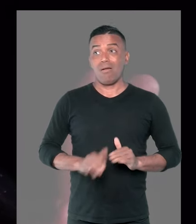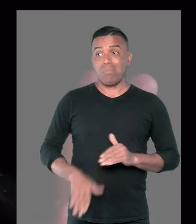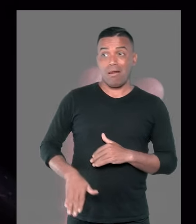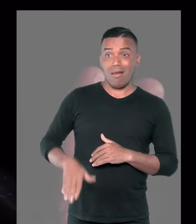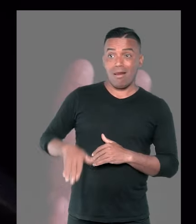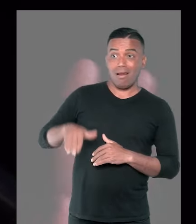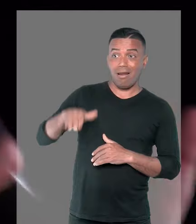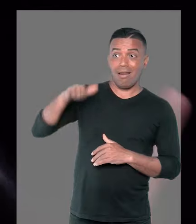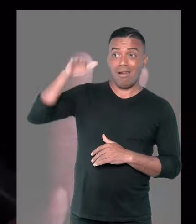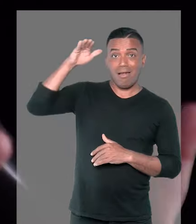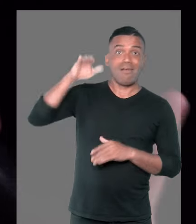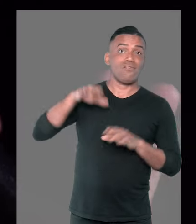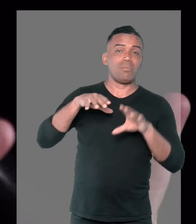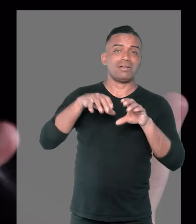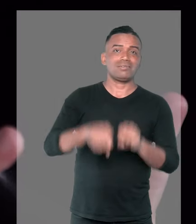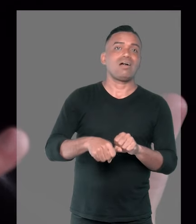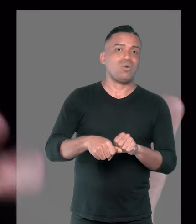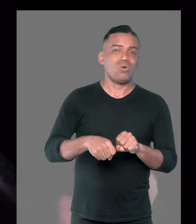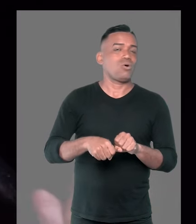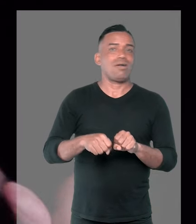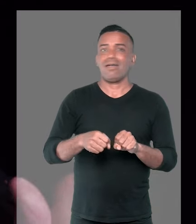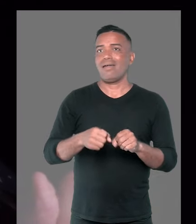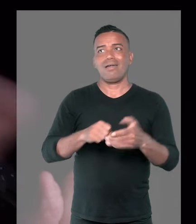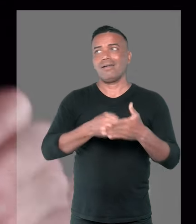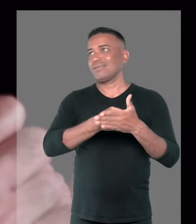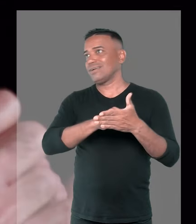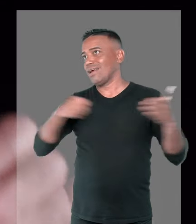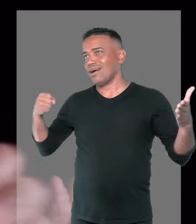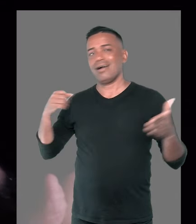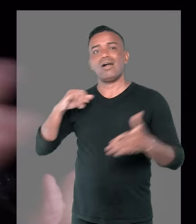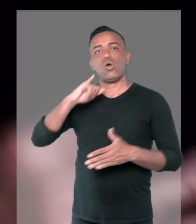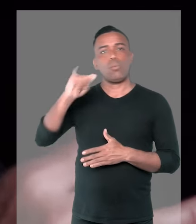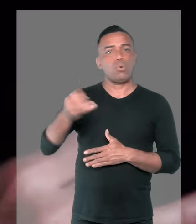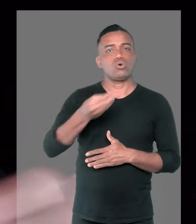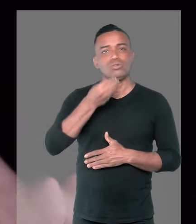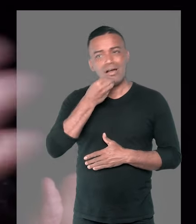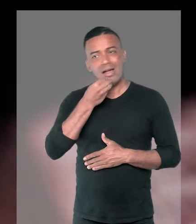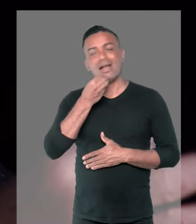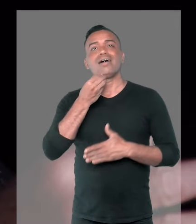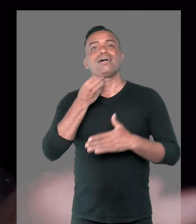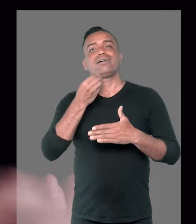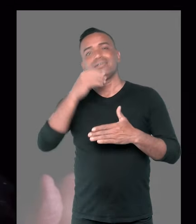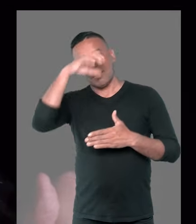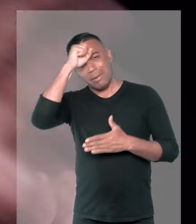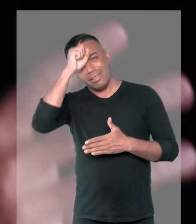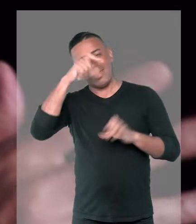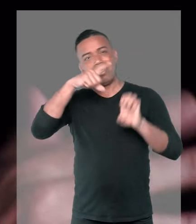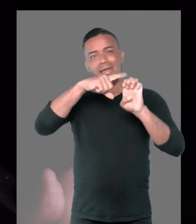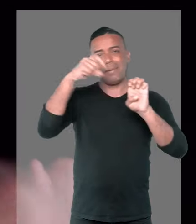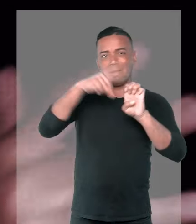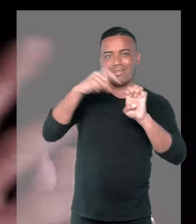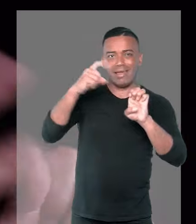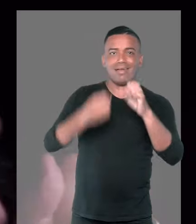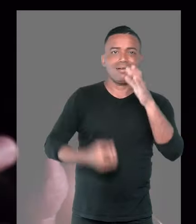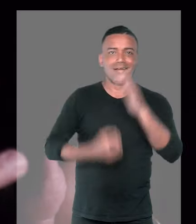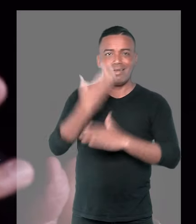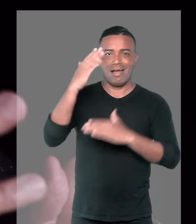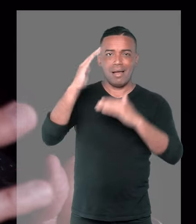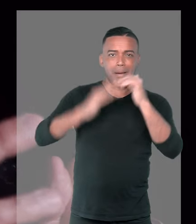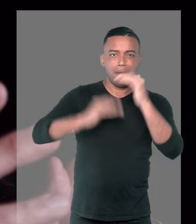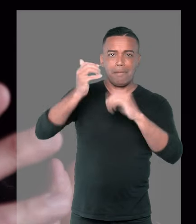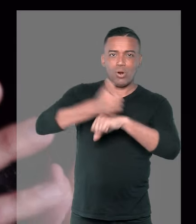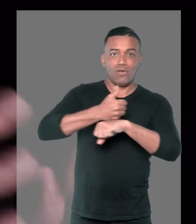Formação é uma gigantesca oportunidade para você aprender para você empreender para você criar uma carreira para você se divertir e